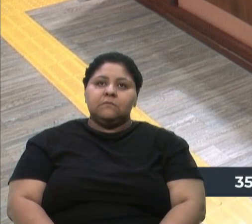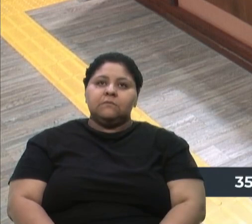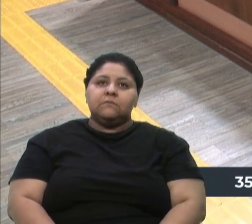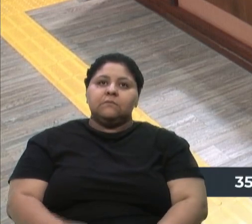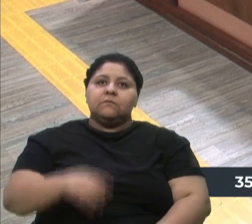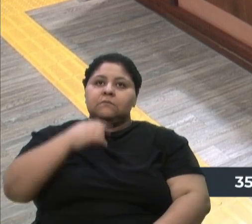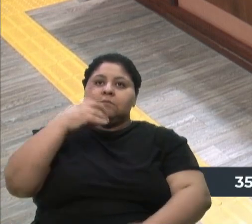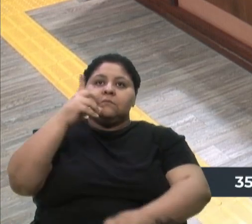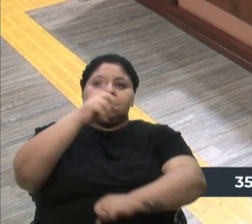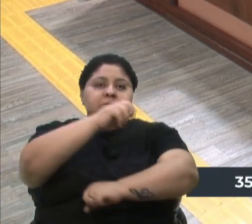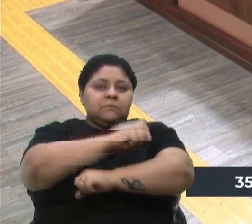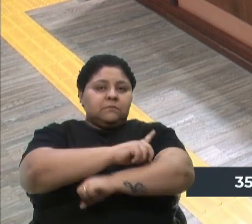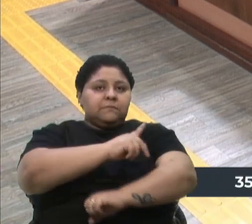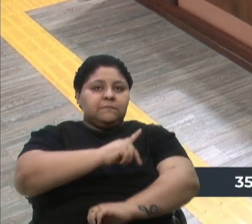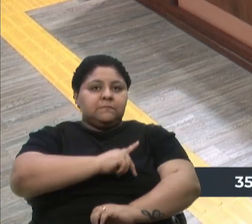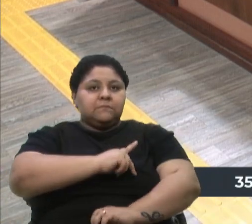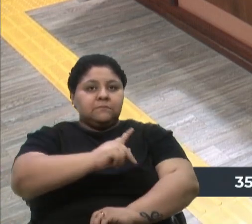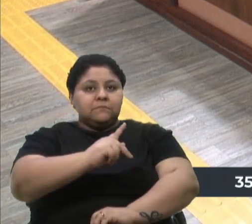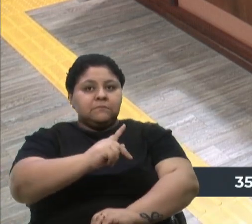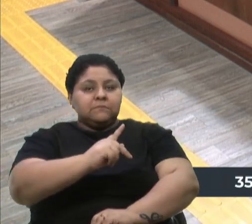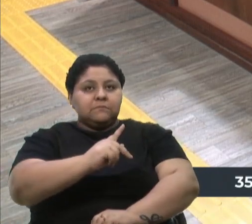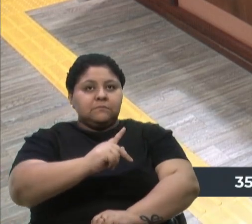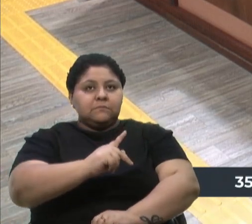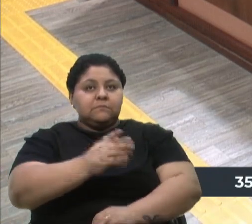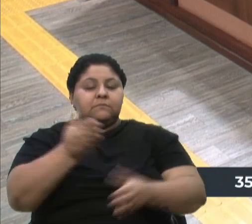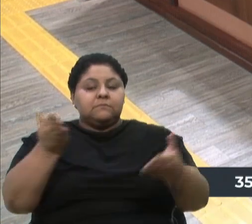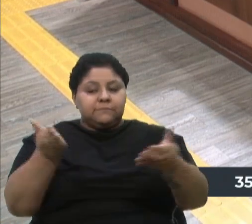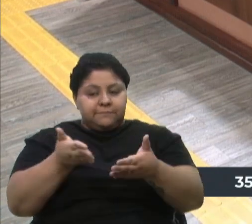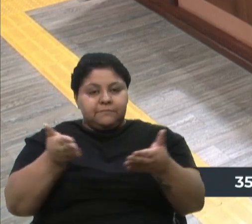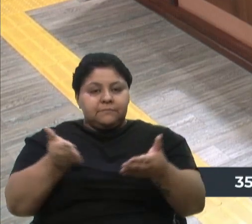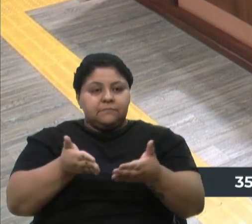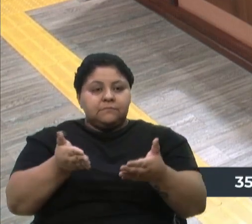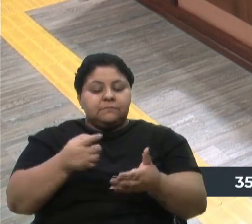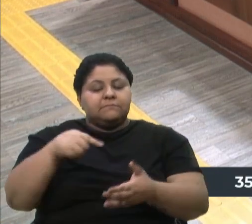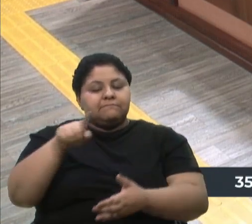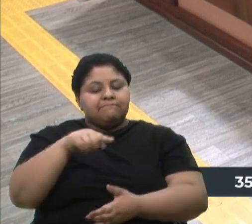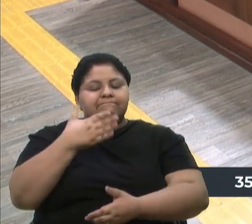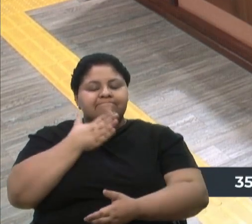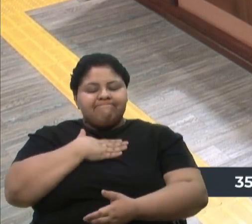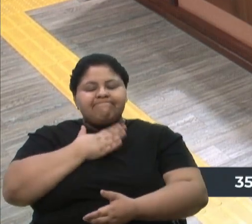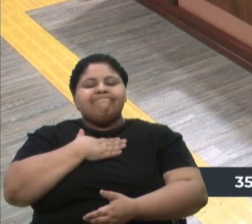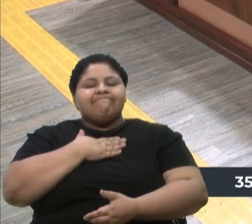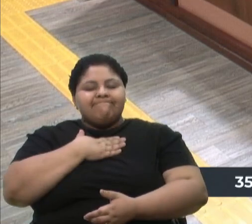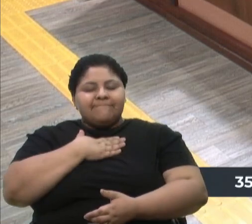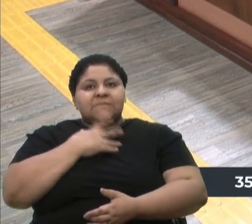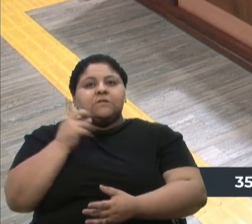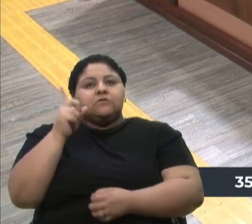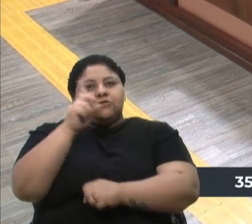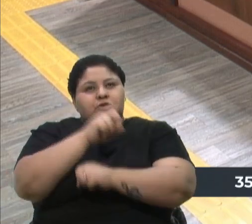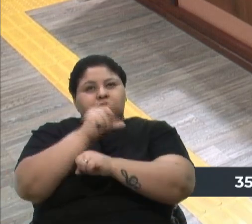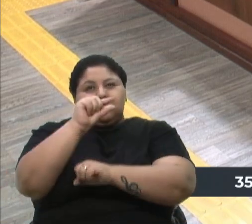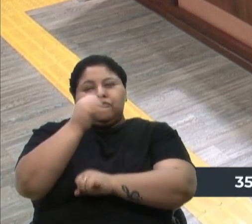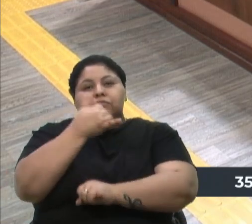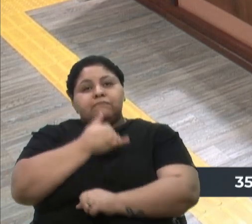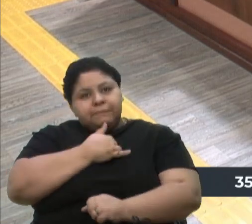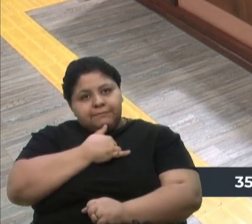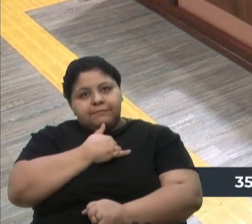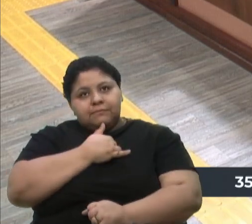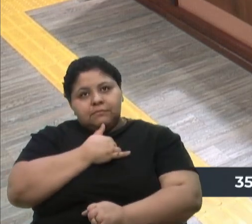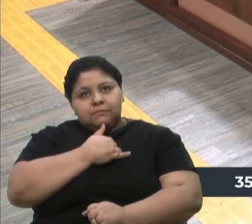Bom dia, senhor presidente. Hoje, para mim, eu posso dizer que é um dia um pouco triste, colegas.